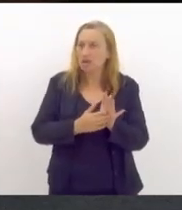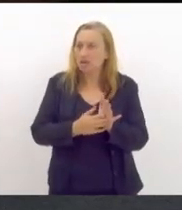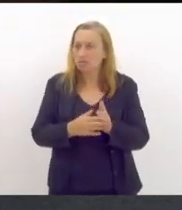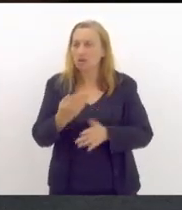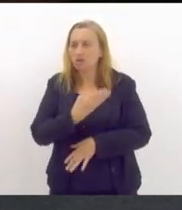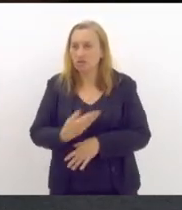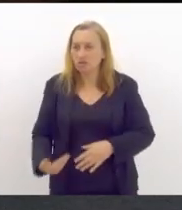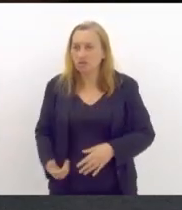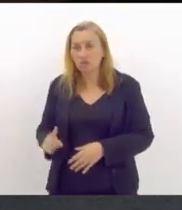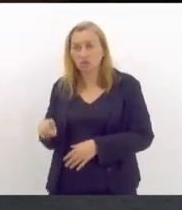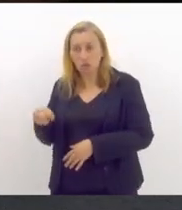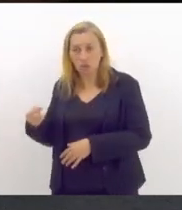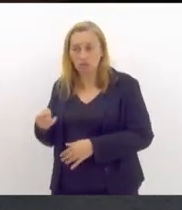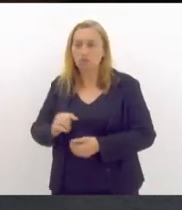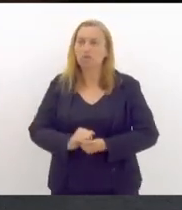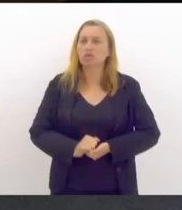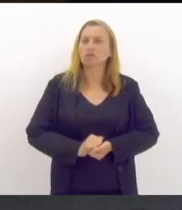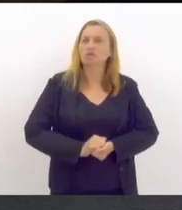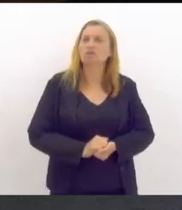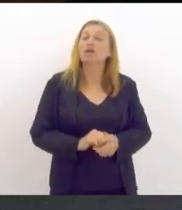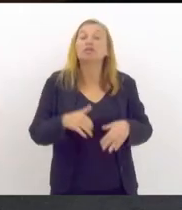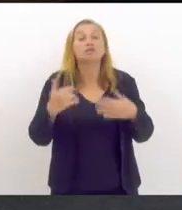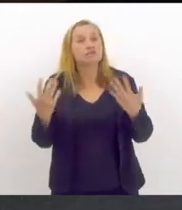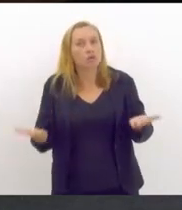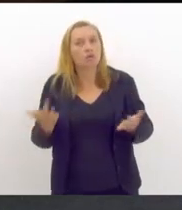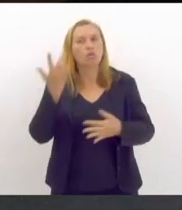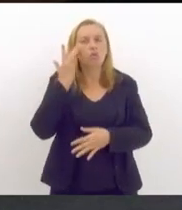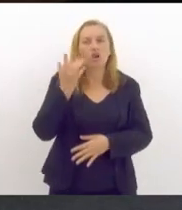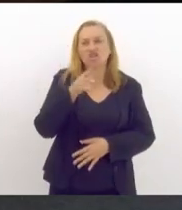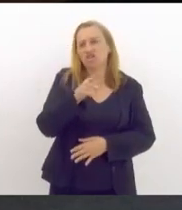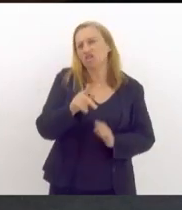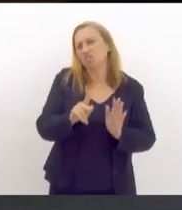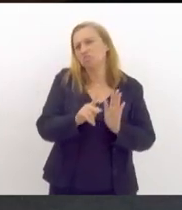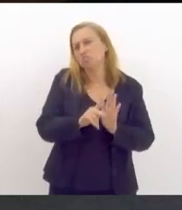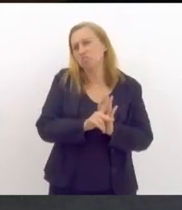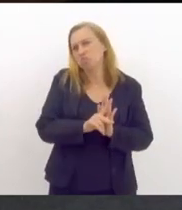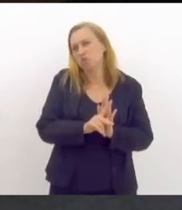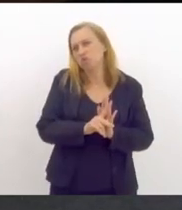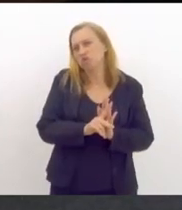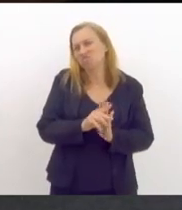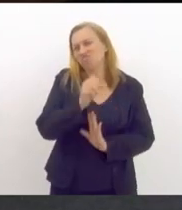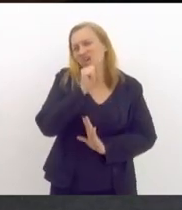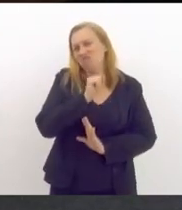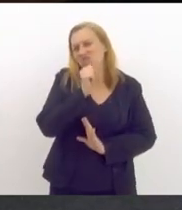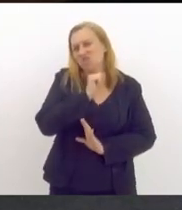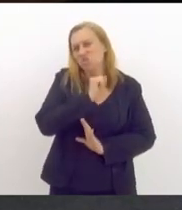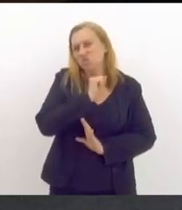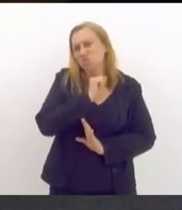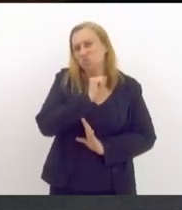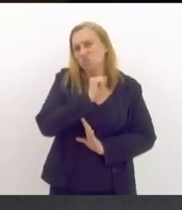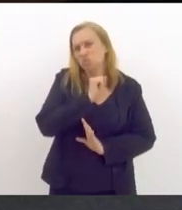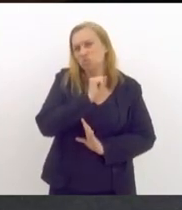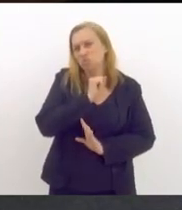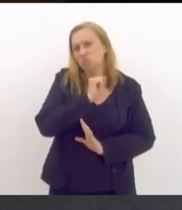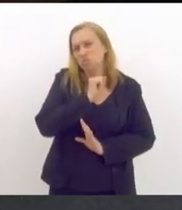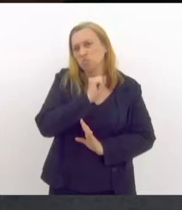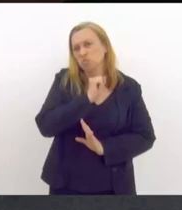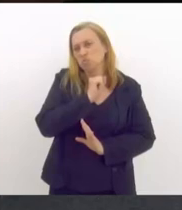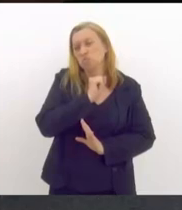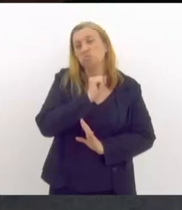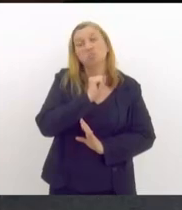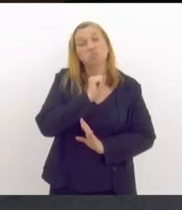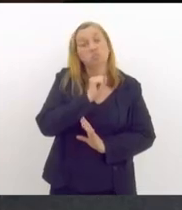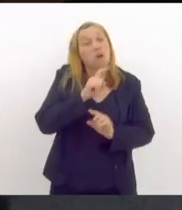etc etc Então eu acho que esse projeto ficou velho ficou aí no oportuno